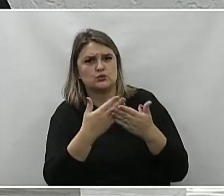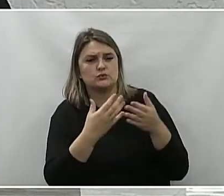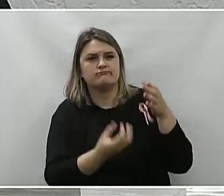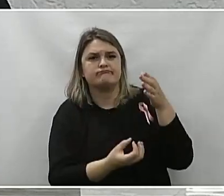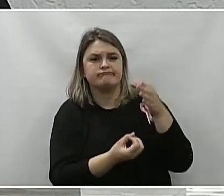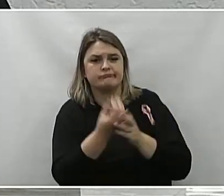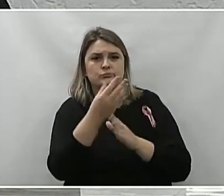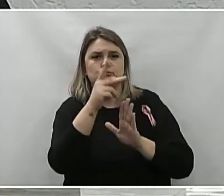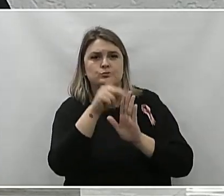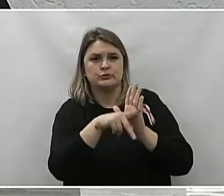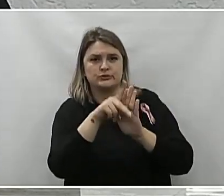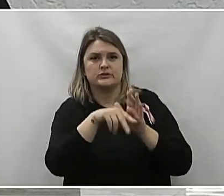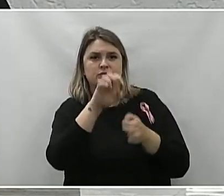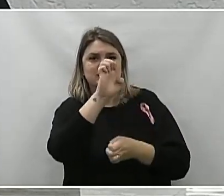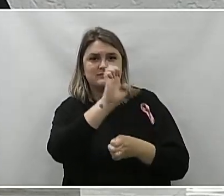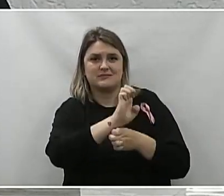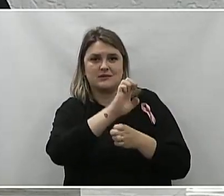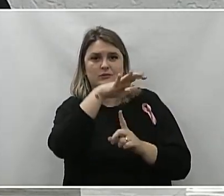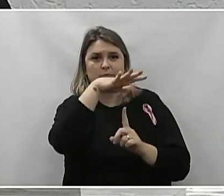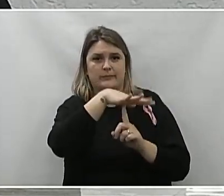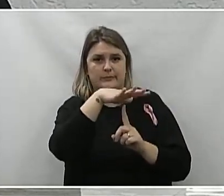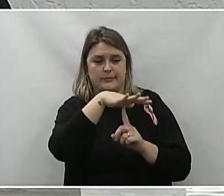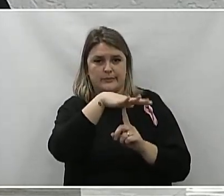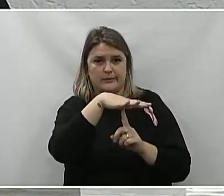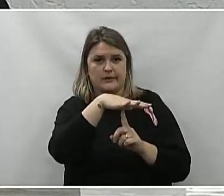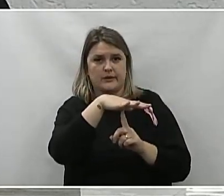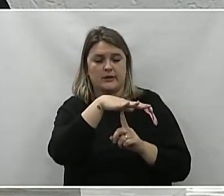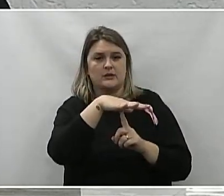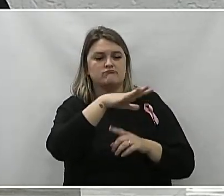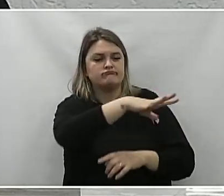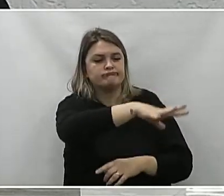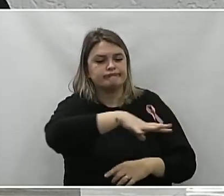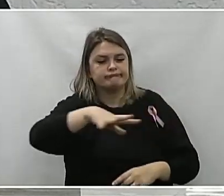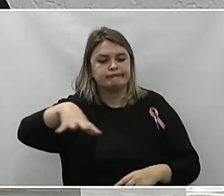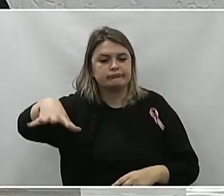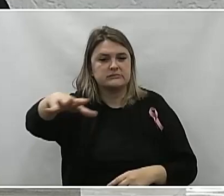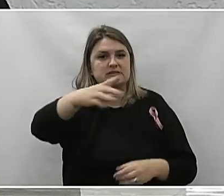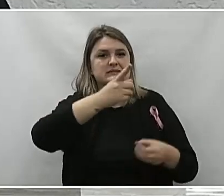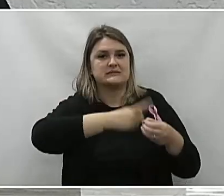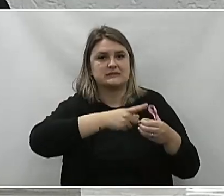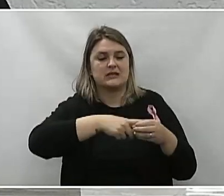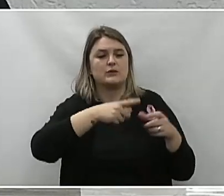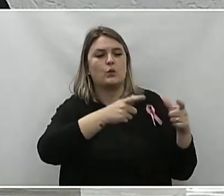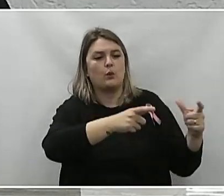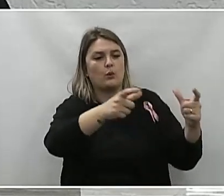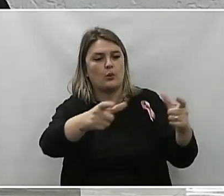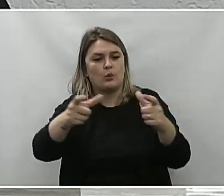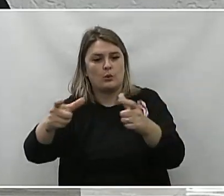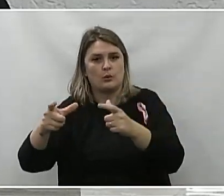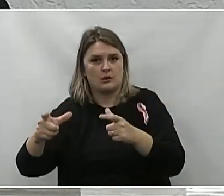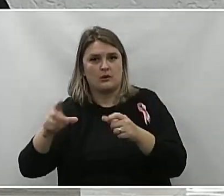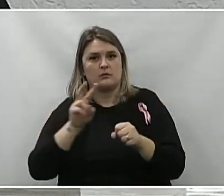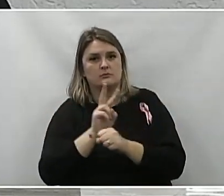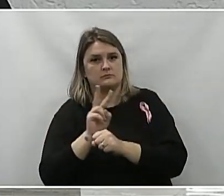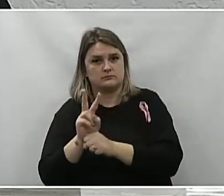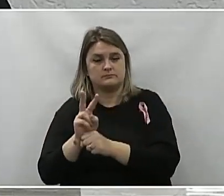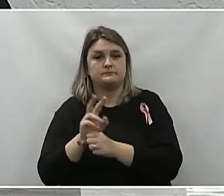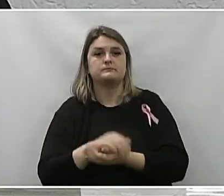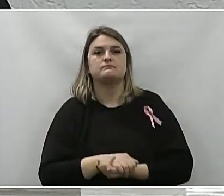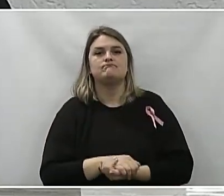programa do Estado do Paraná de parques urbanos e unidades de conservação deste município